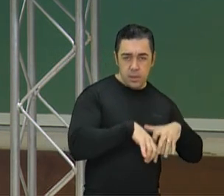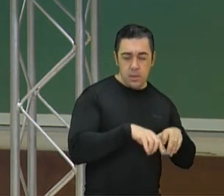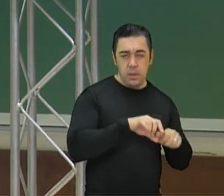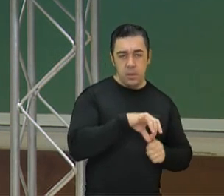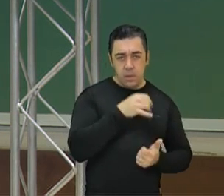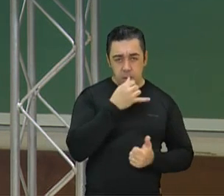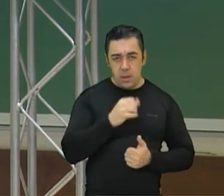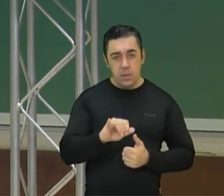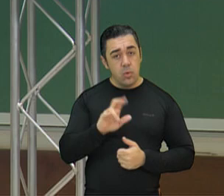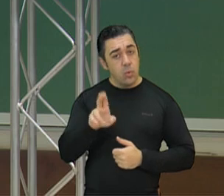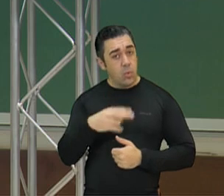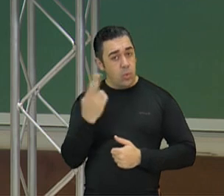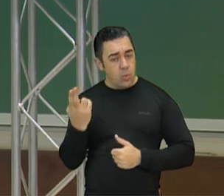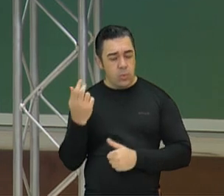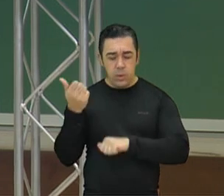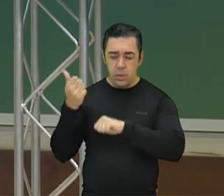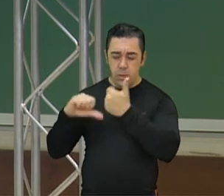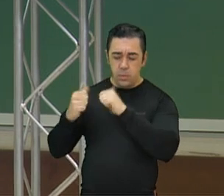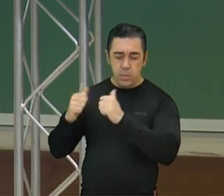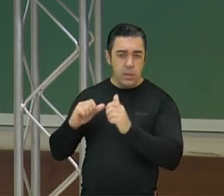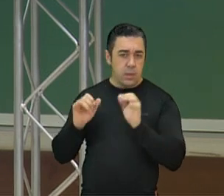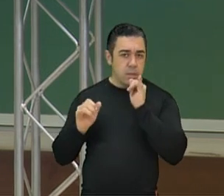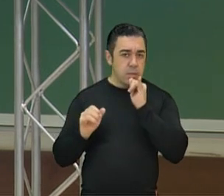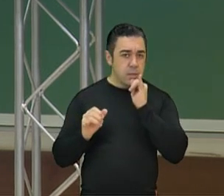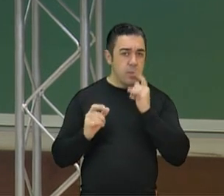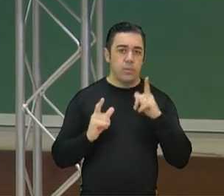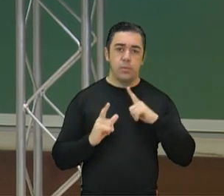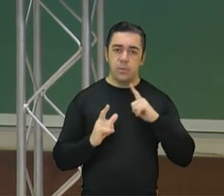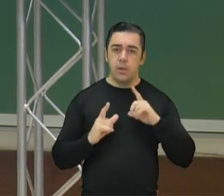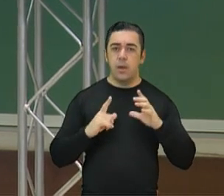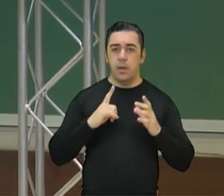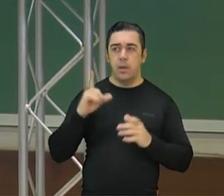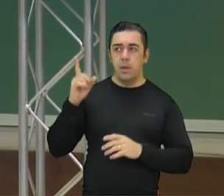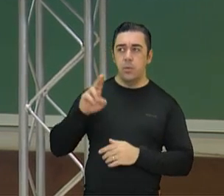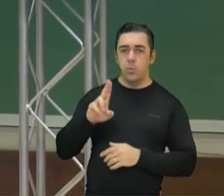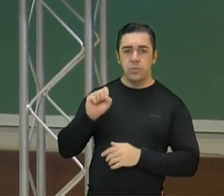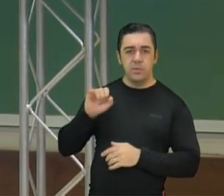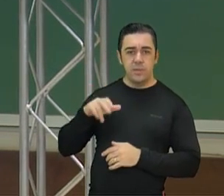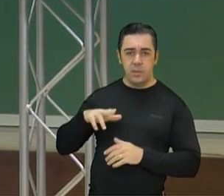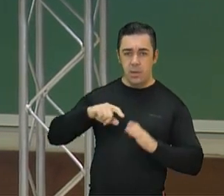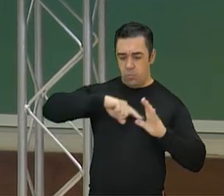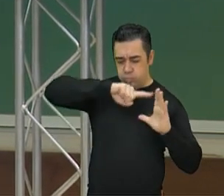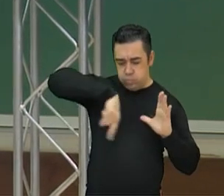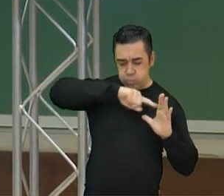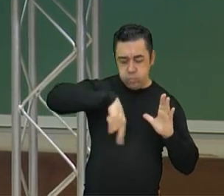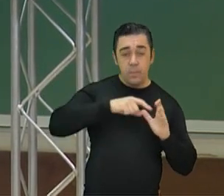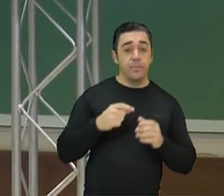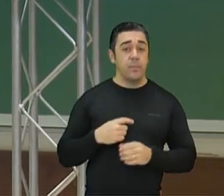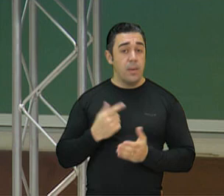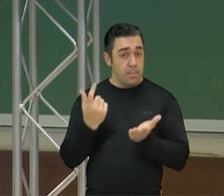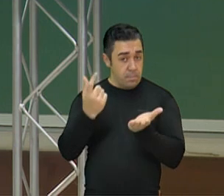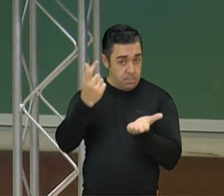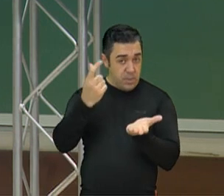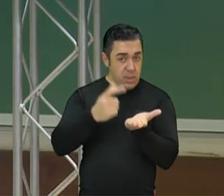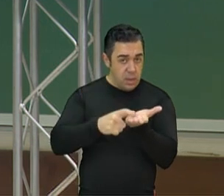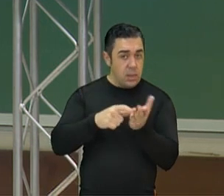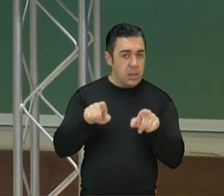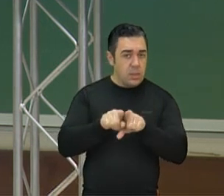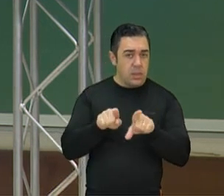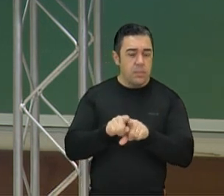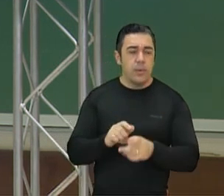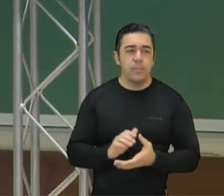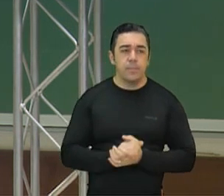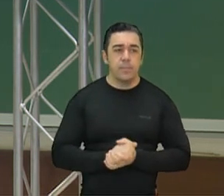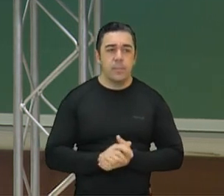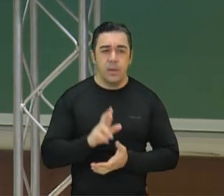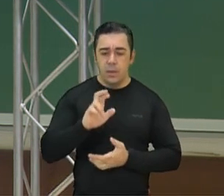elétrica. No caso de uma usina, nós temos lá o gerador, a pilha também é um gerador.